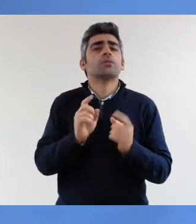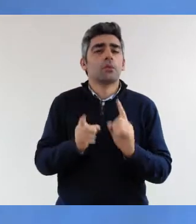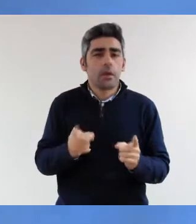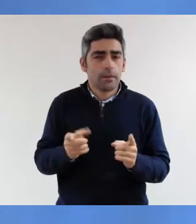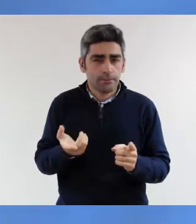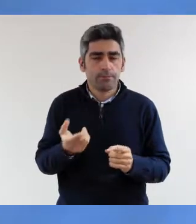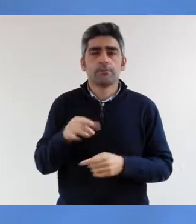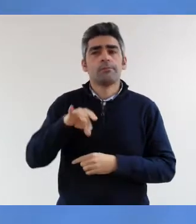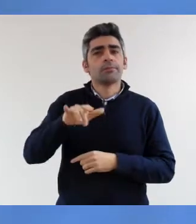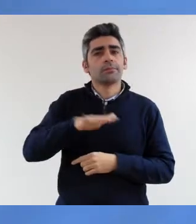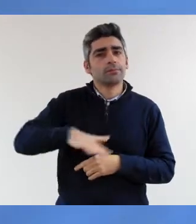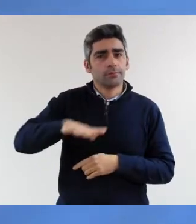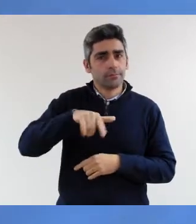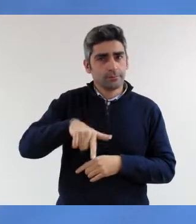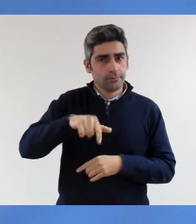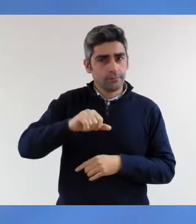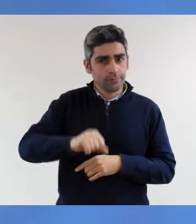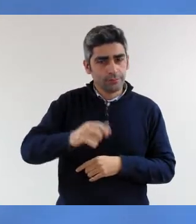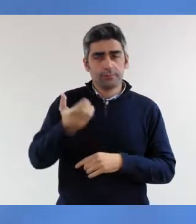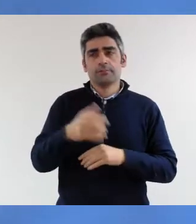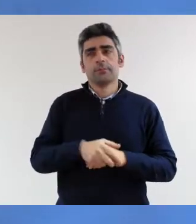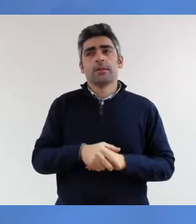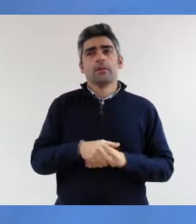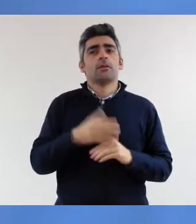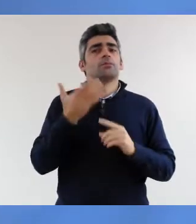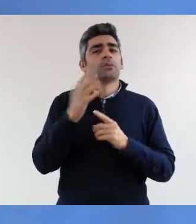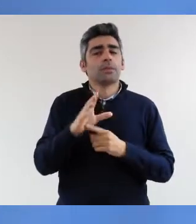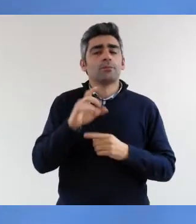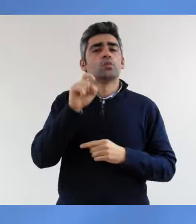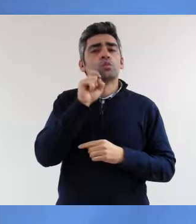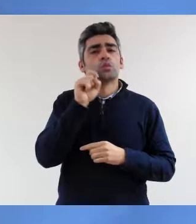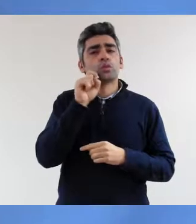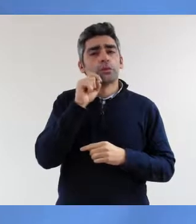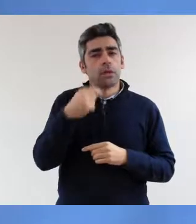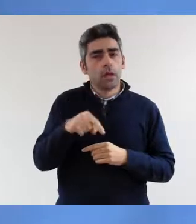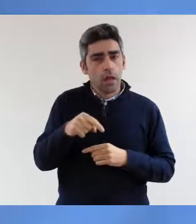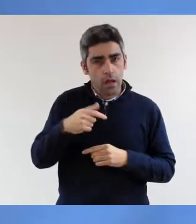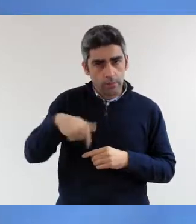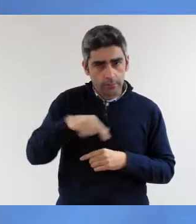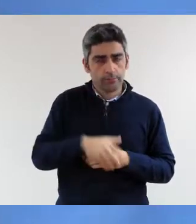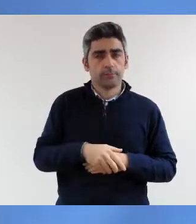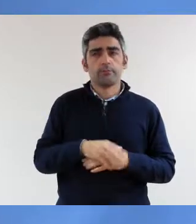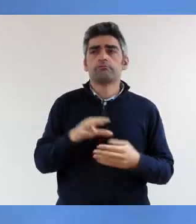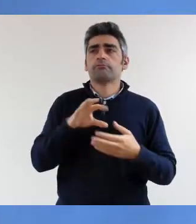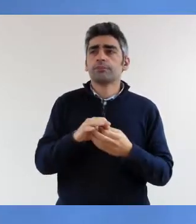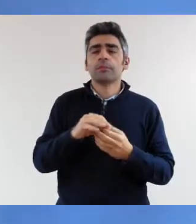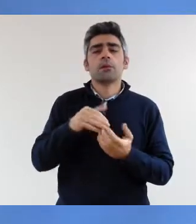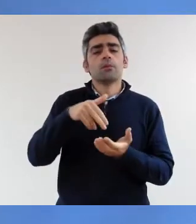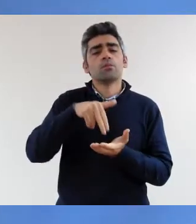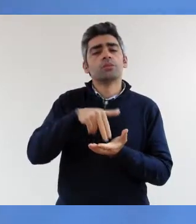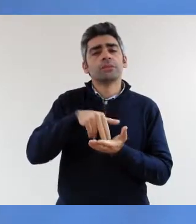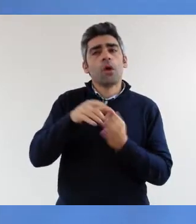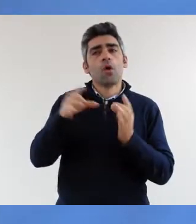dias que tem a ver com a localização que tem a ver com a segurança